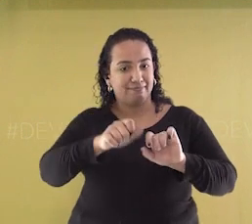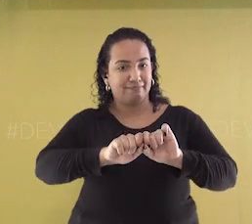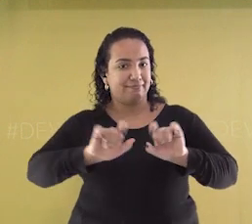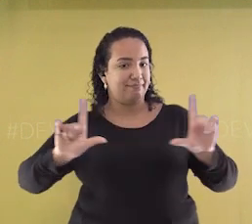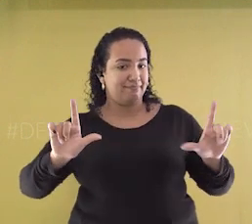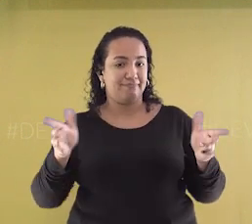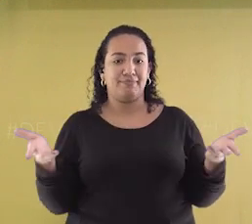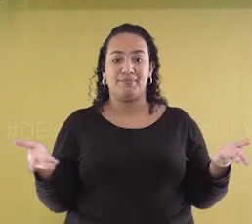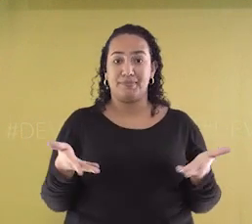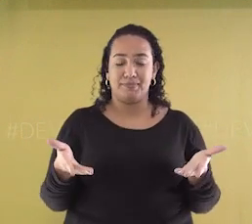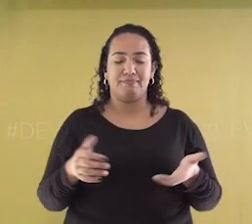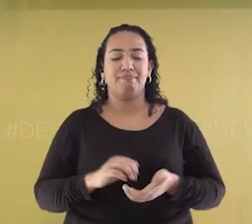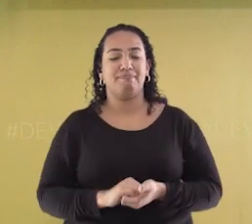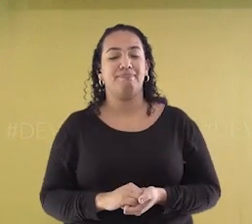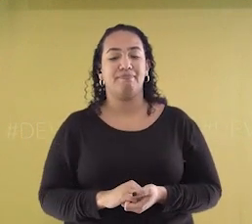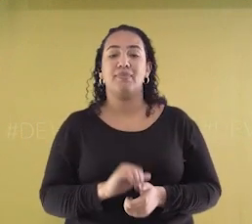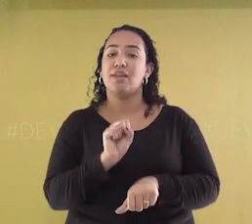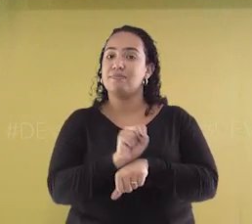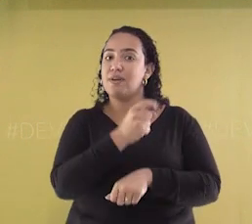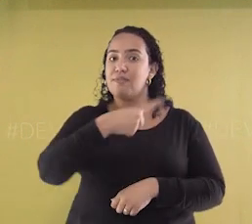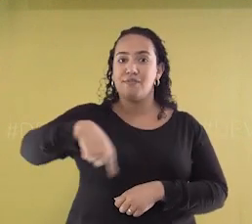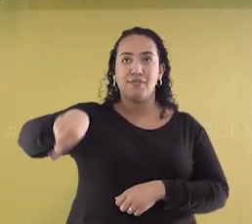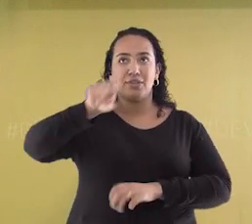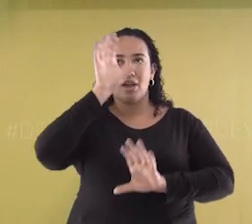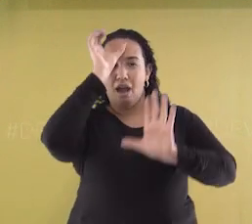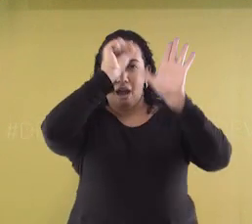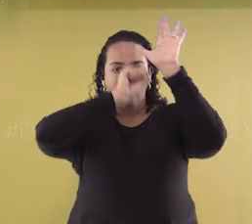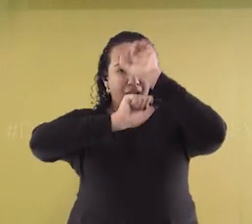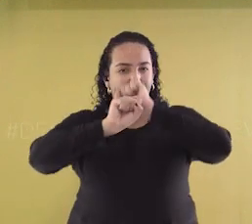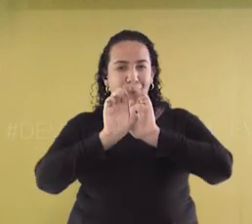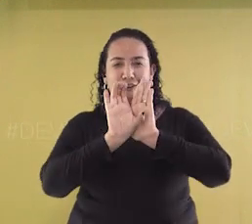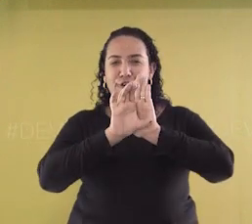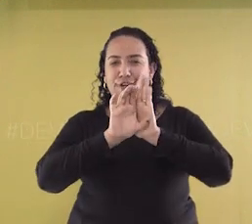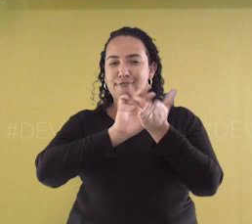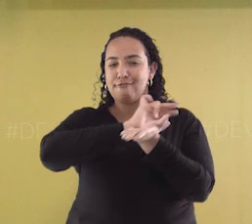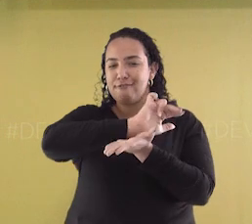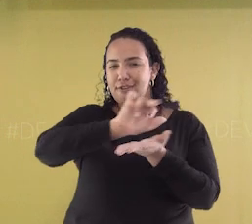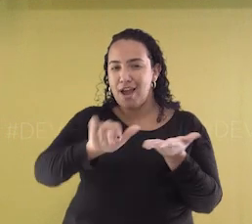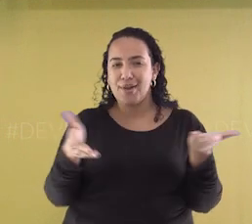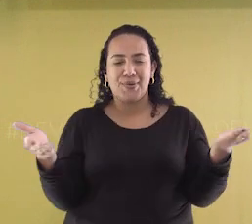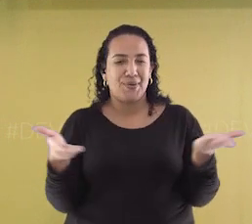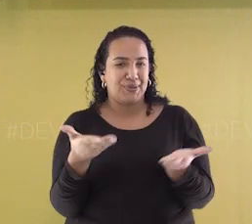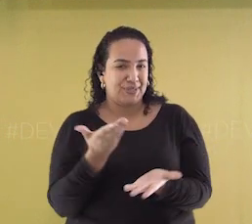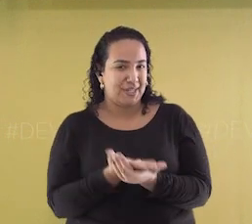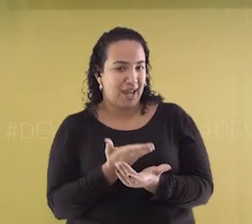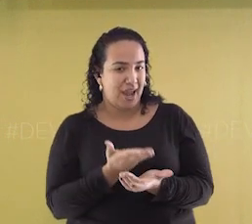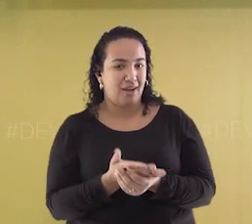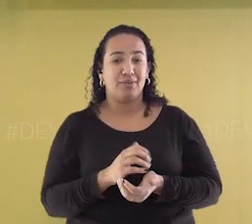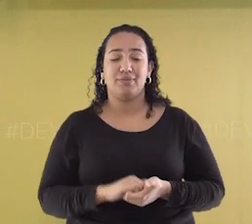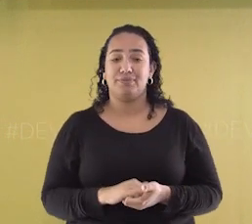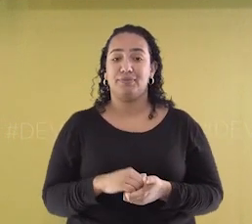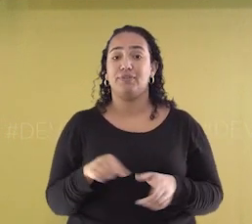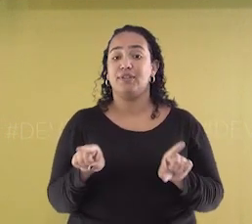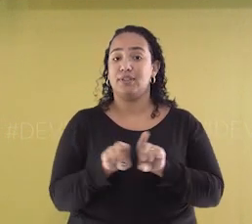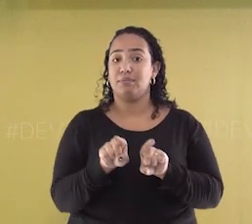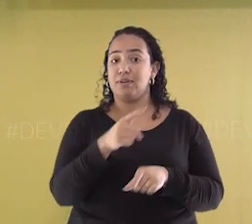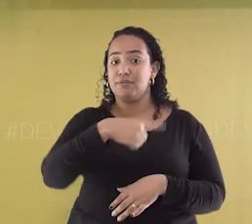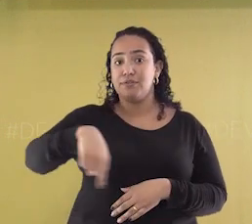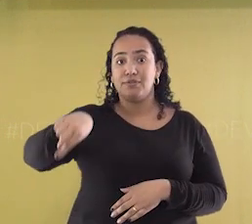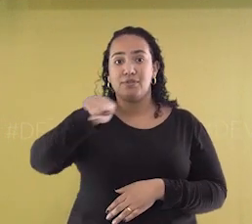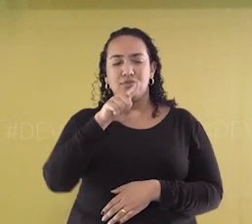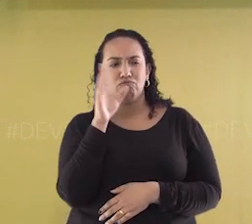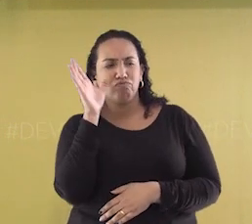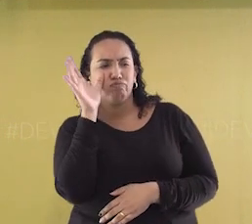que está na sua tela. Espero que tenha aprendido novos conceitos da geografia na nossa aula de hoje e que